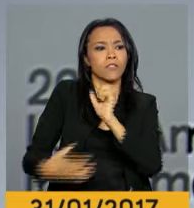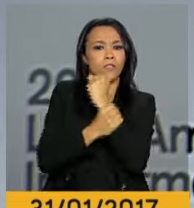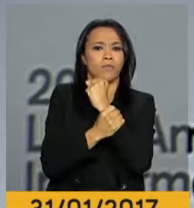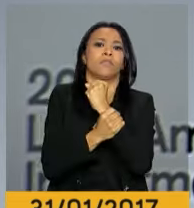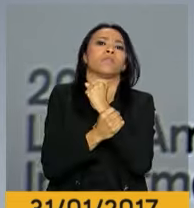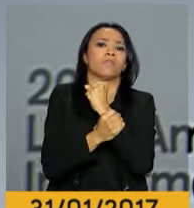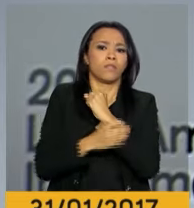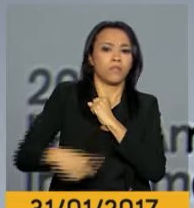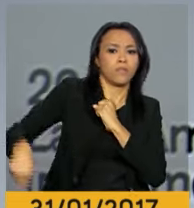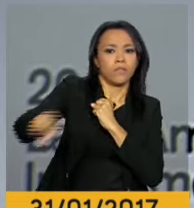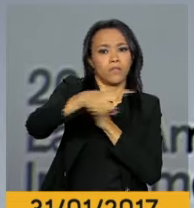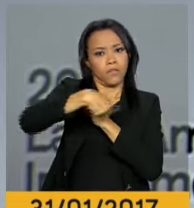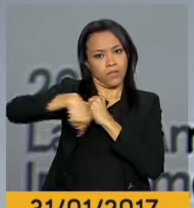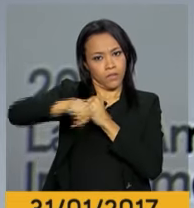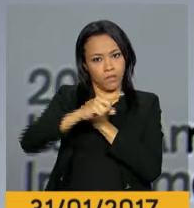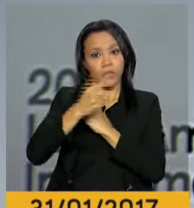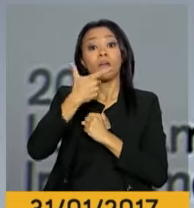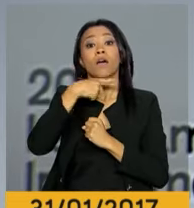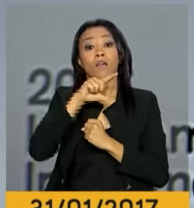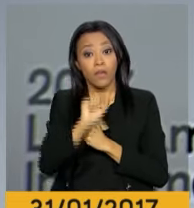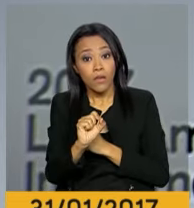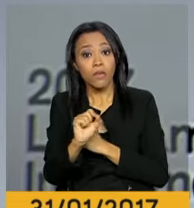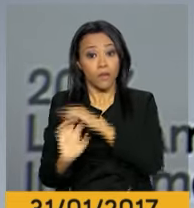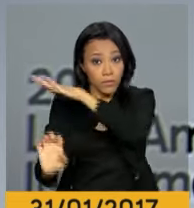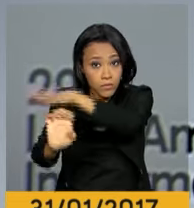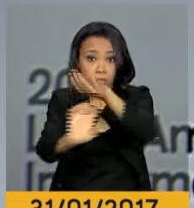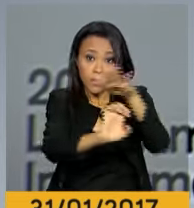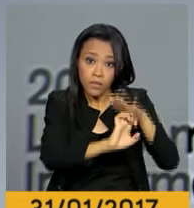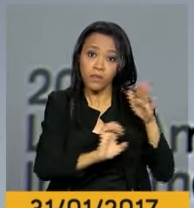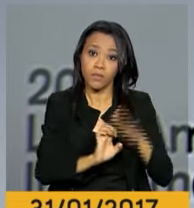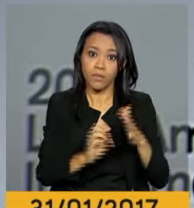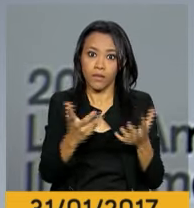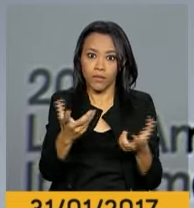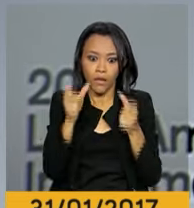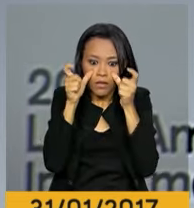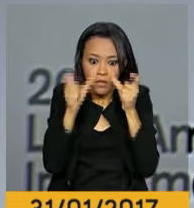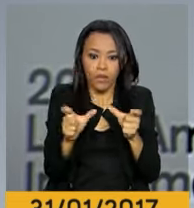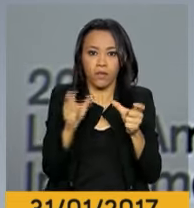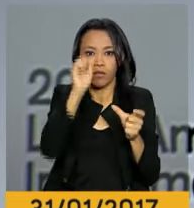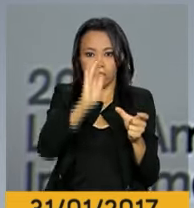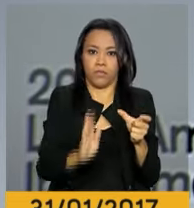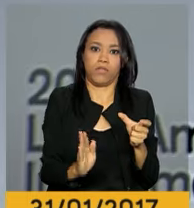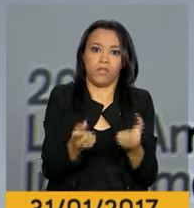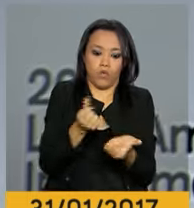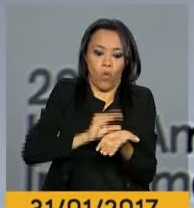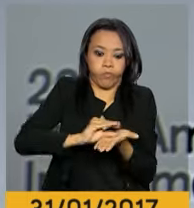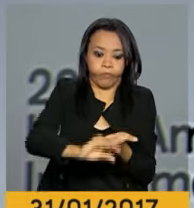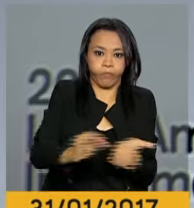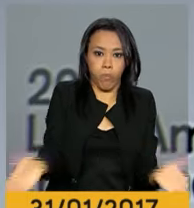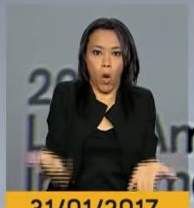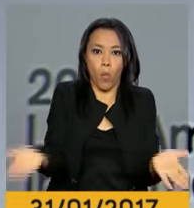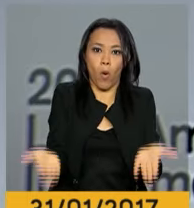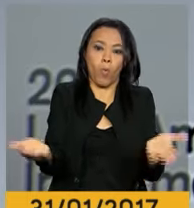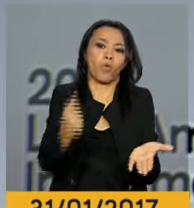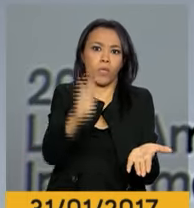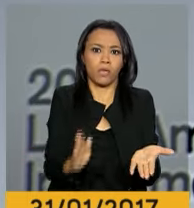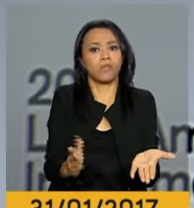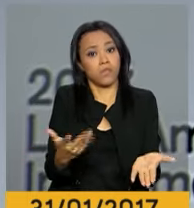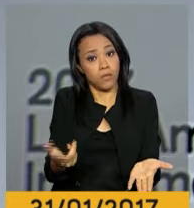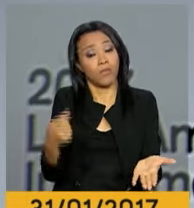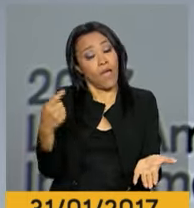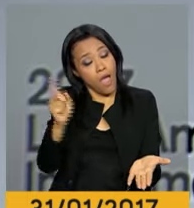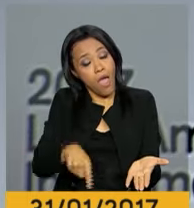dar segurança jurídica a aqueles eh que investem no Brasil a agenda da produtividade portanto caminha